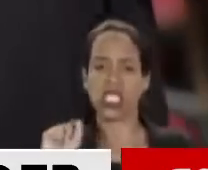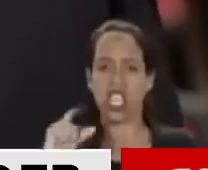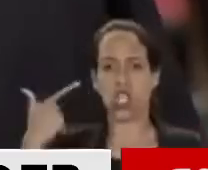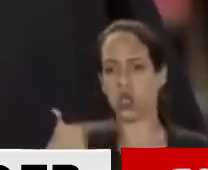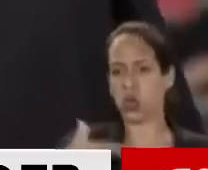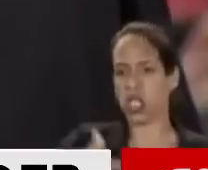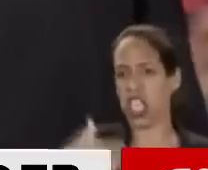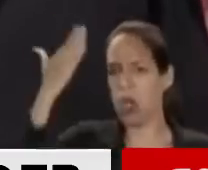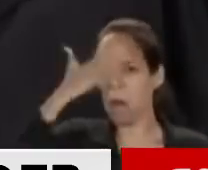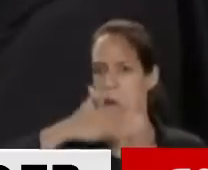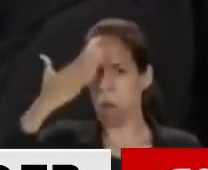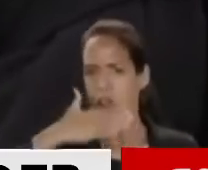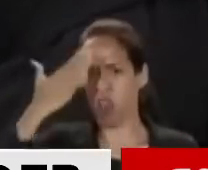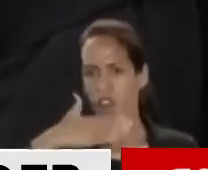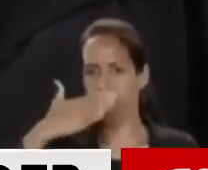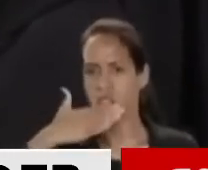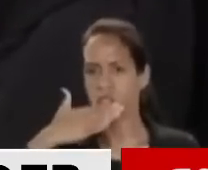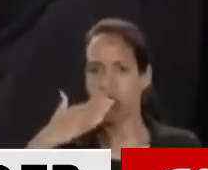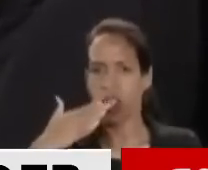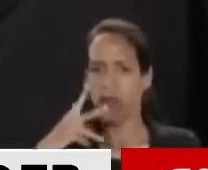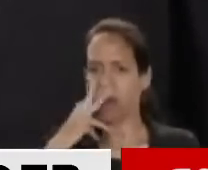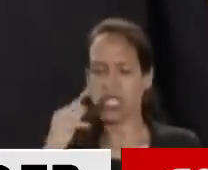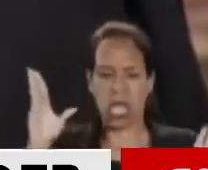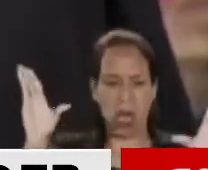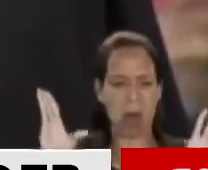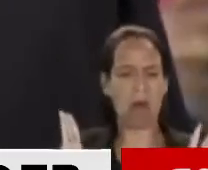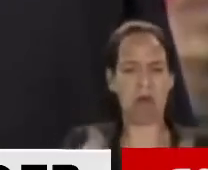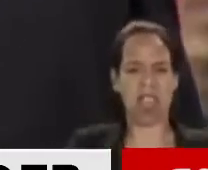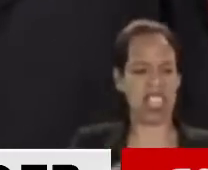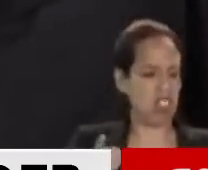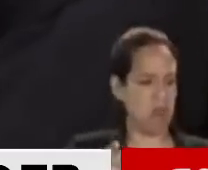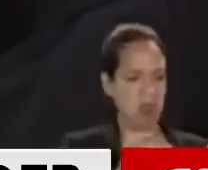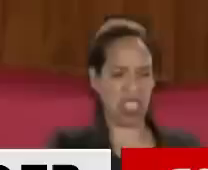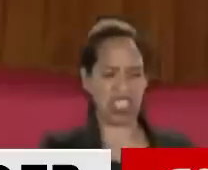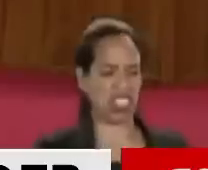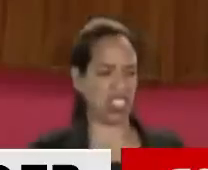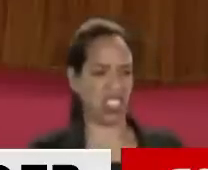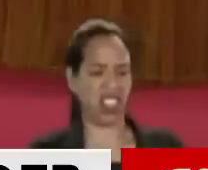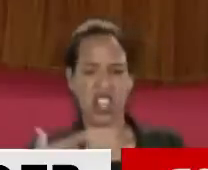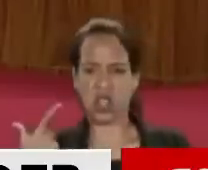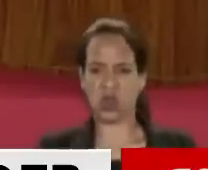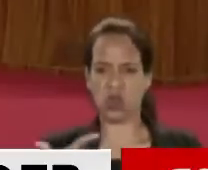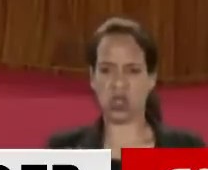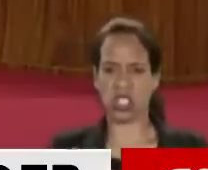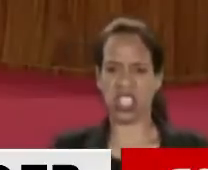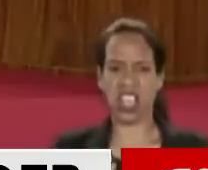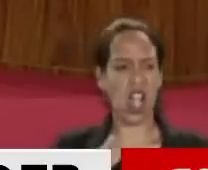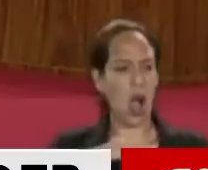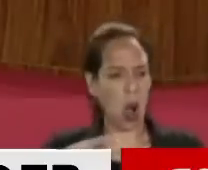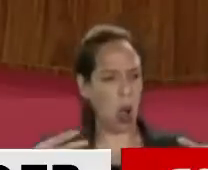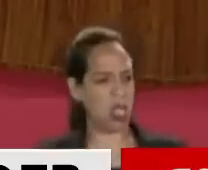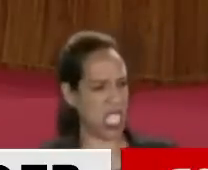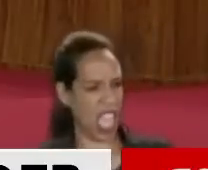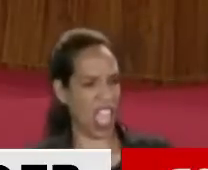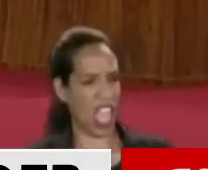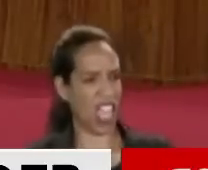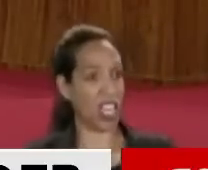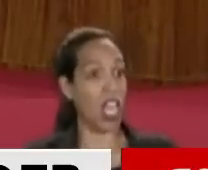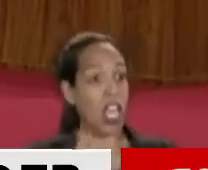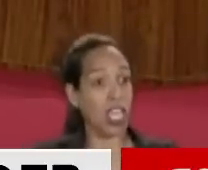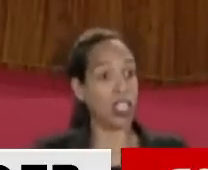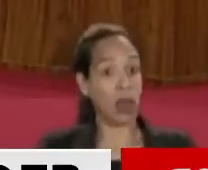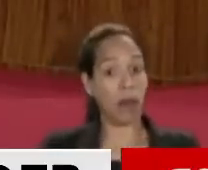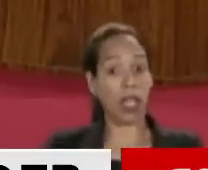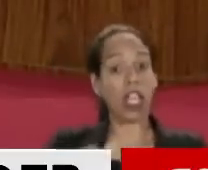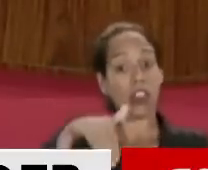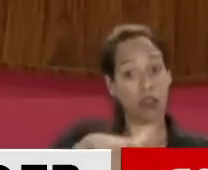nenhuma prova robusta foi menoscabada, foi desprezada, dizendo que havia ilícitos. E eleições de